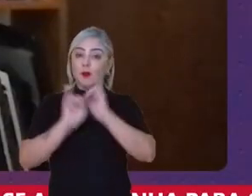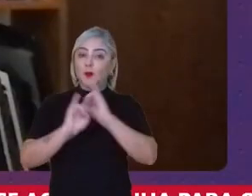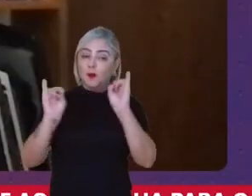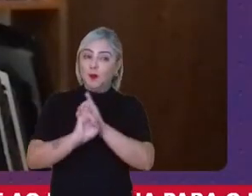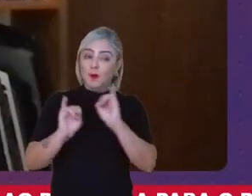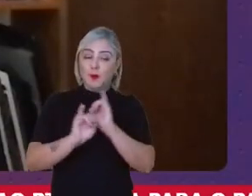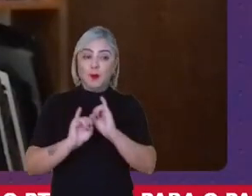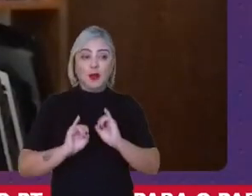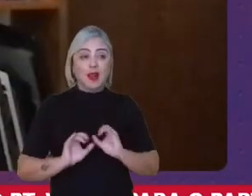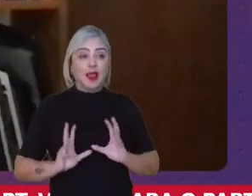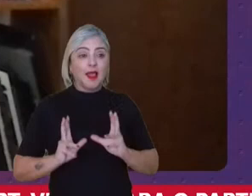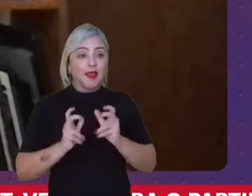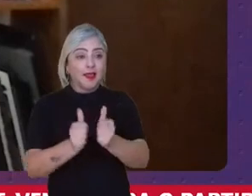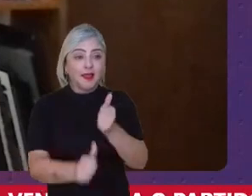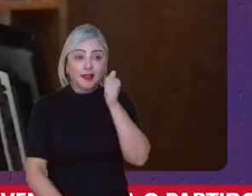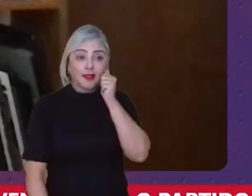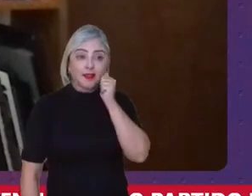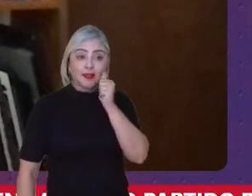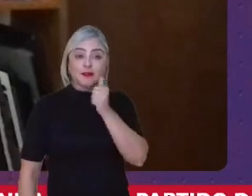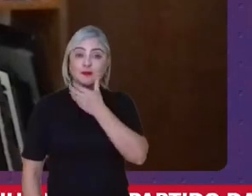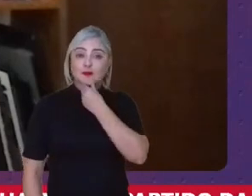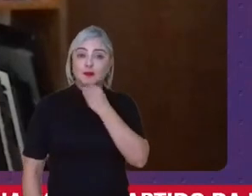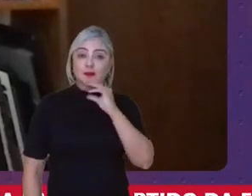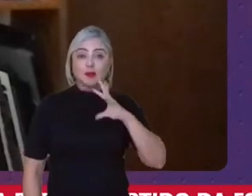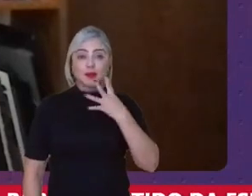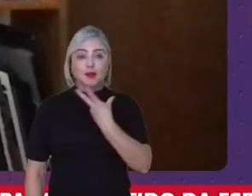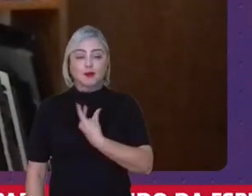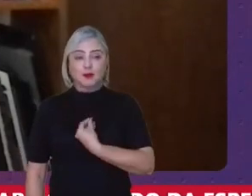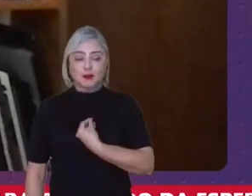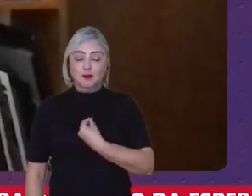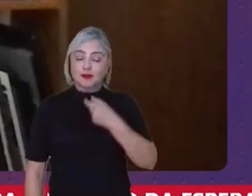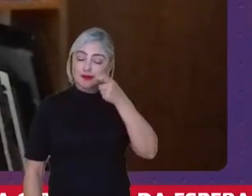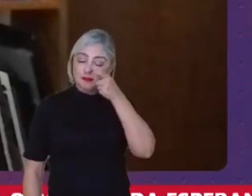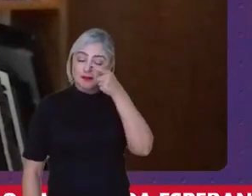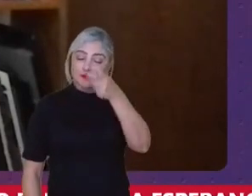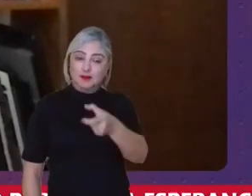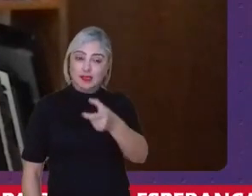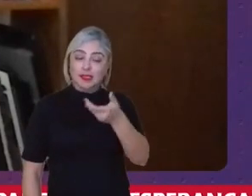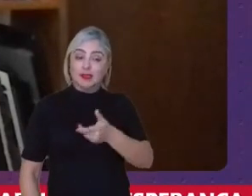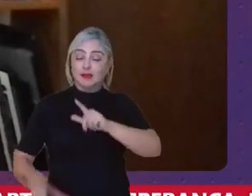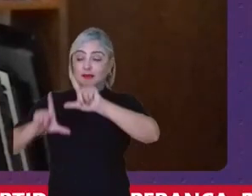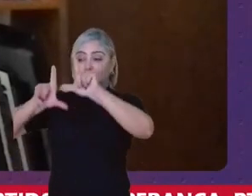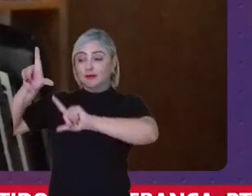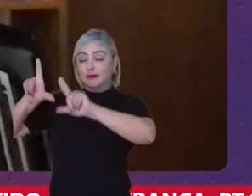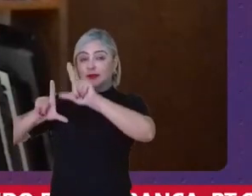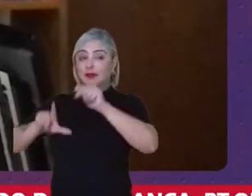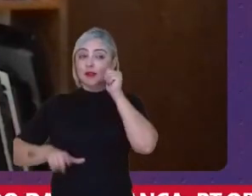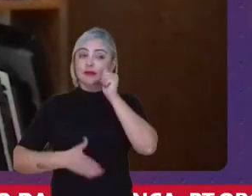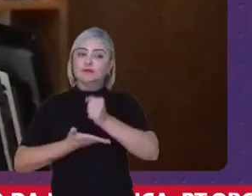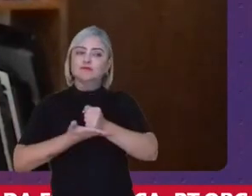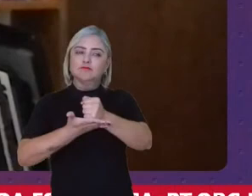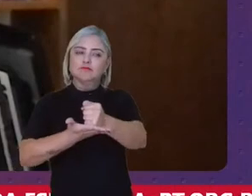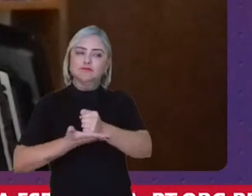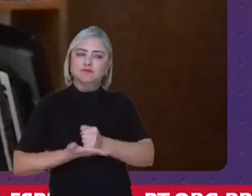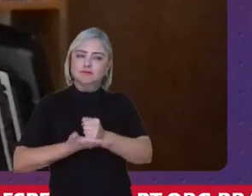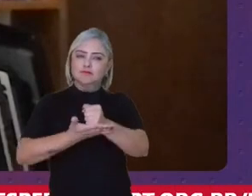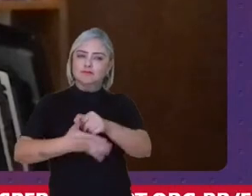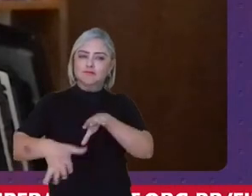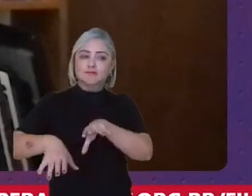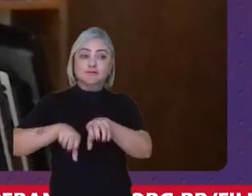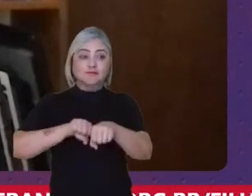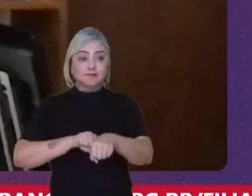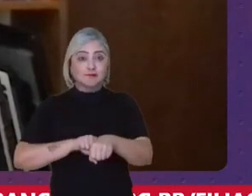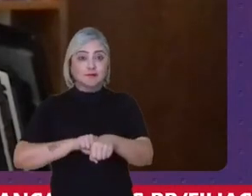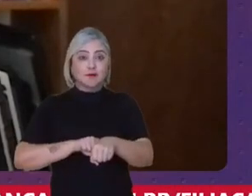Olá a todas, todos, todes que nos assistem aqui no TV Elas por Elas